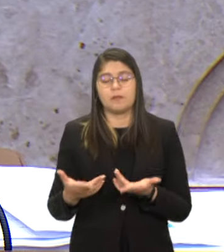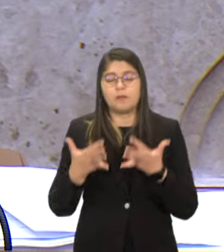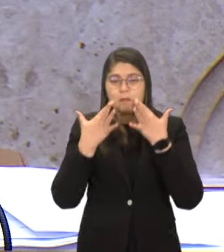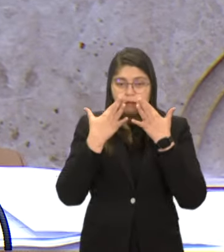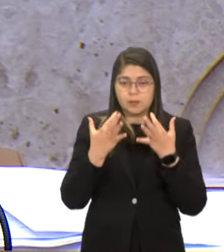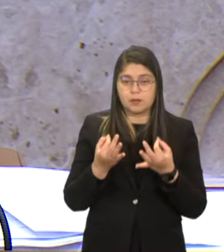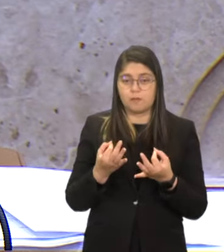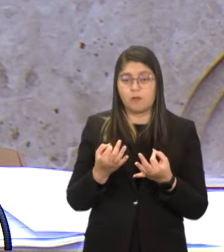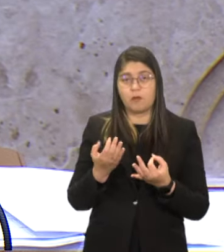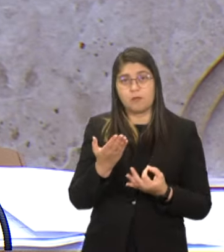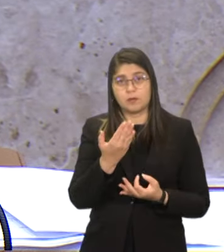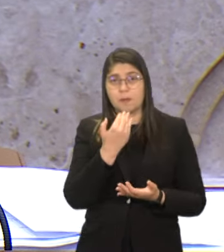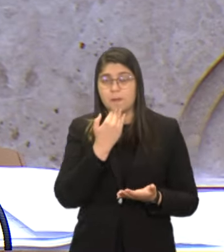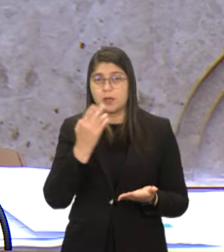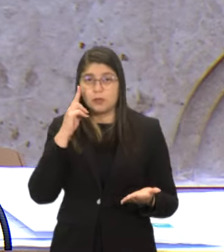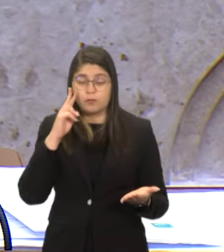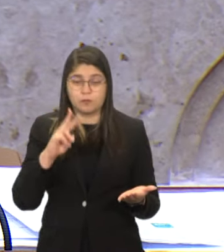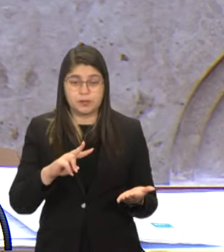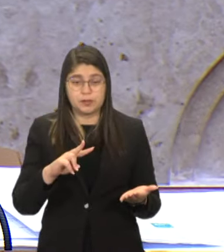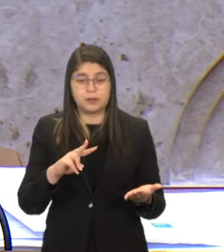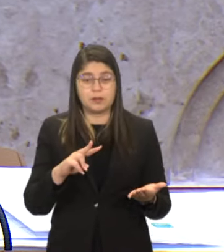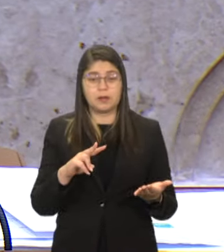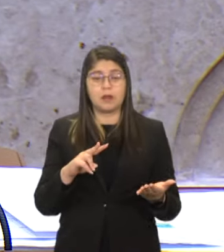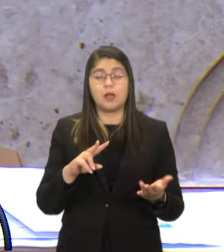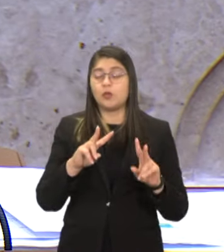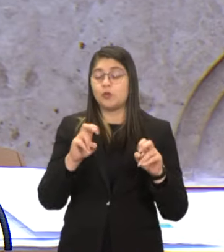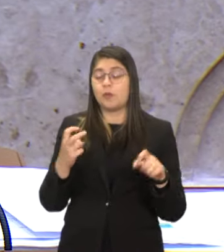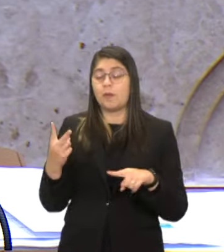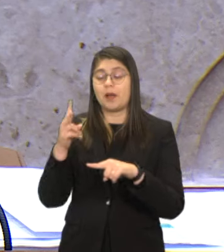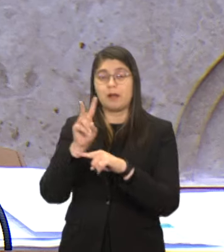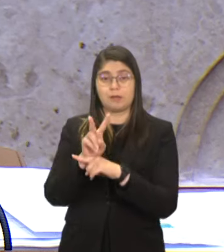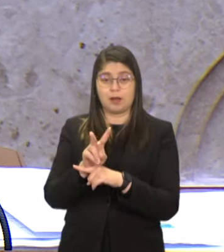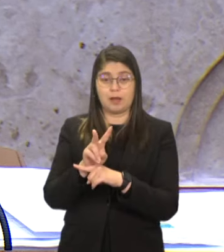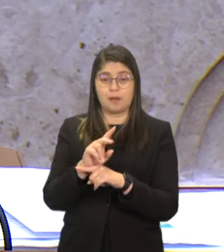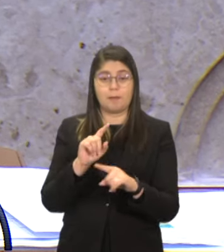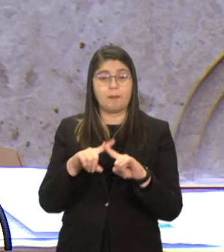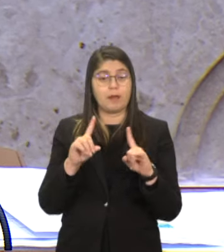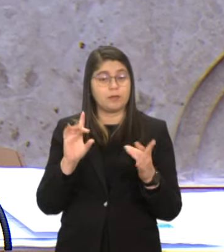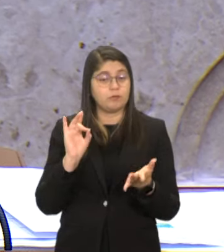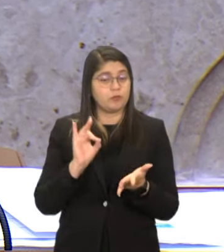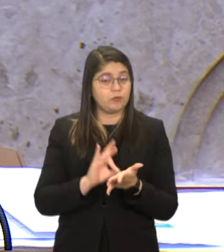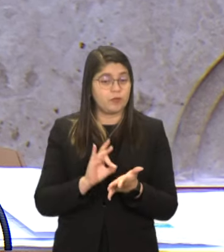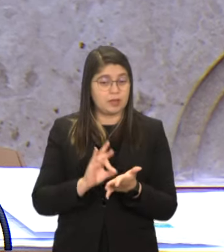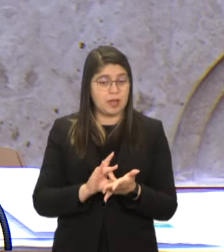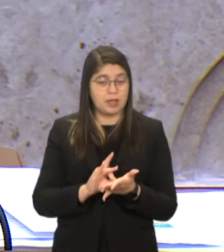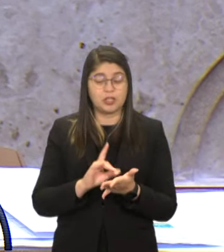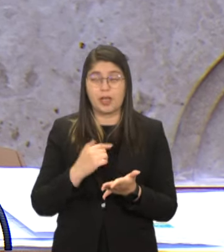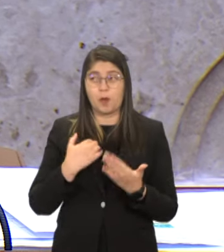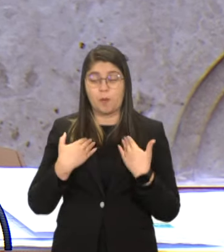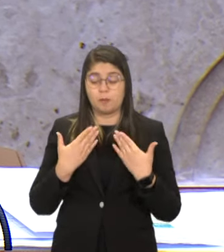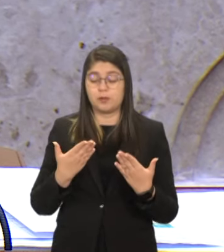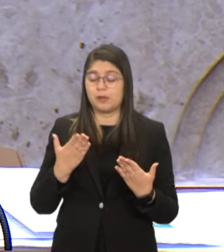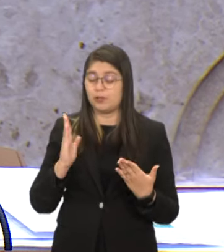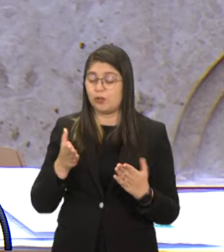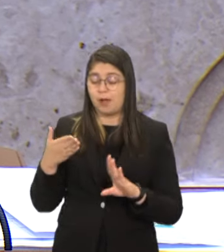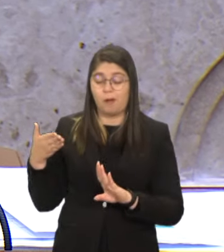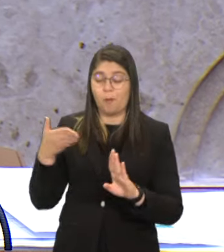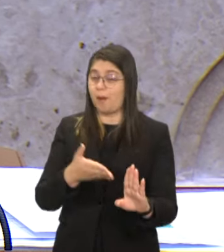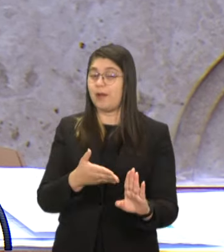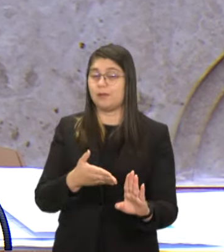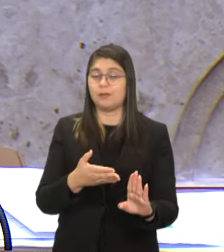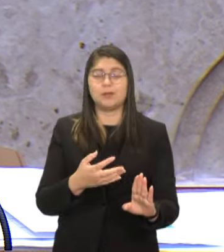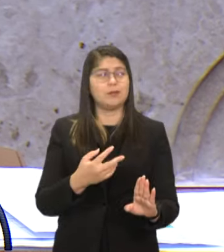Vossa Excelência pediu vista na cautelar. E eu verdadeiramente já trouxe o mérito. Então, não haveria